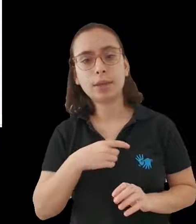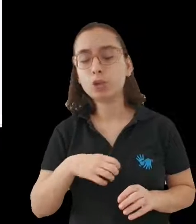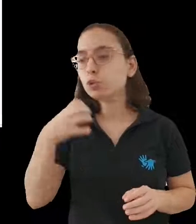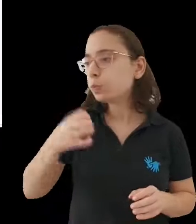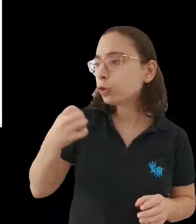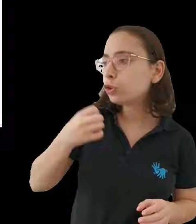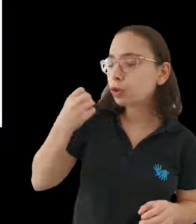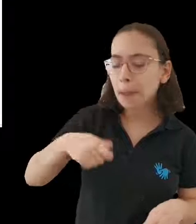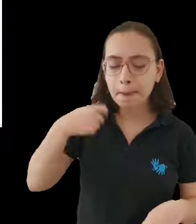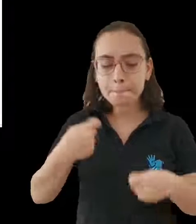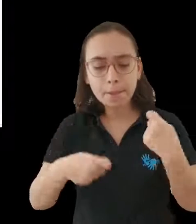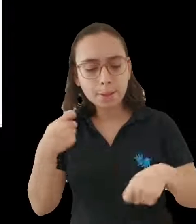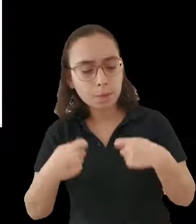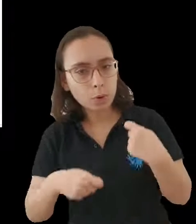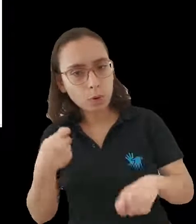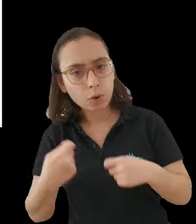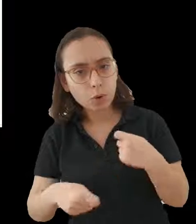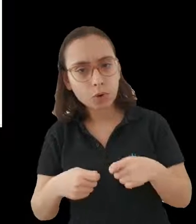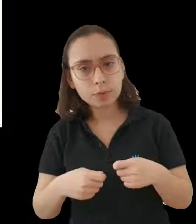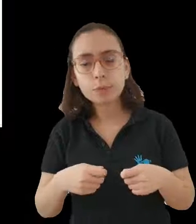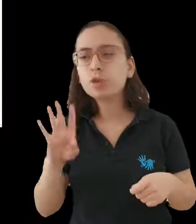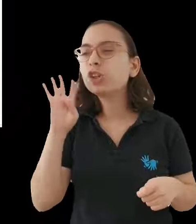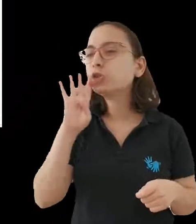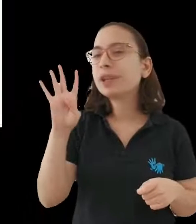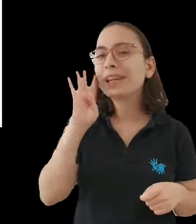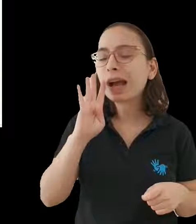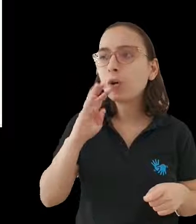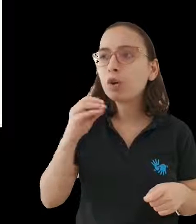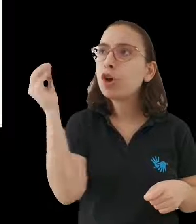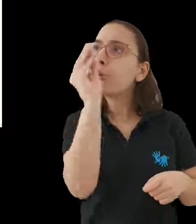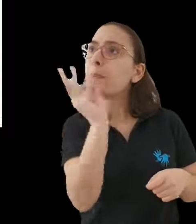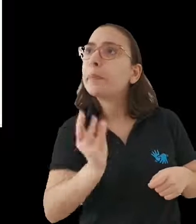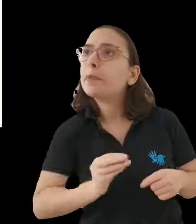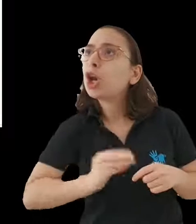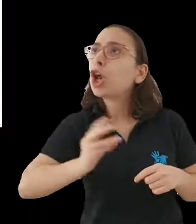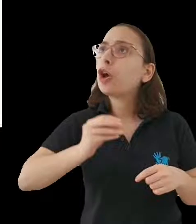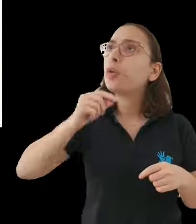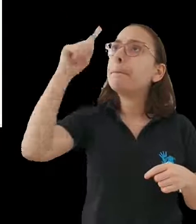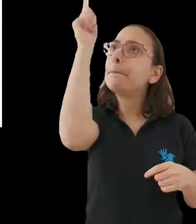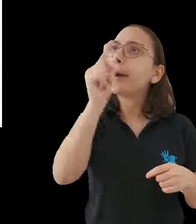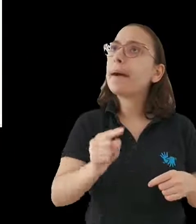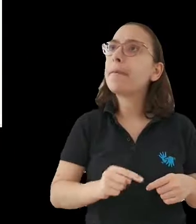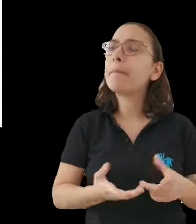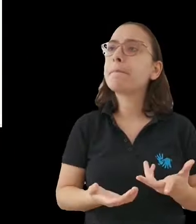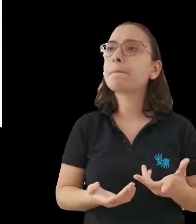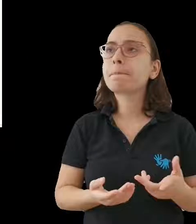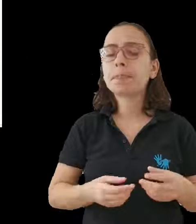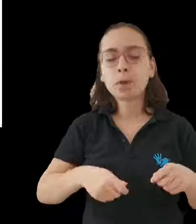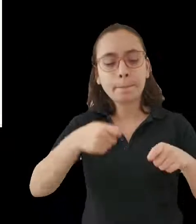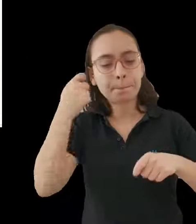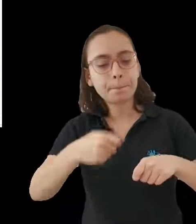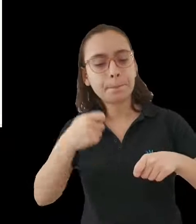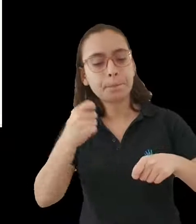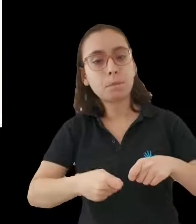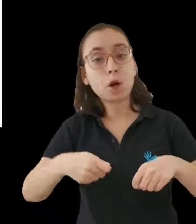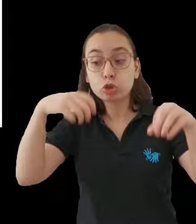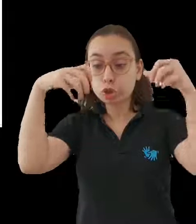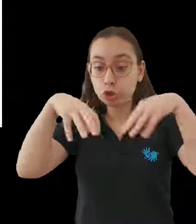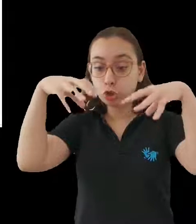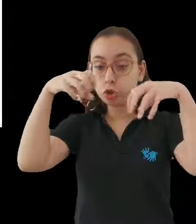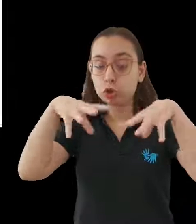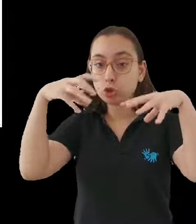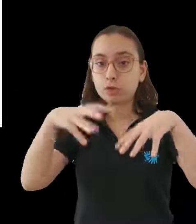tem um cachixi, um tambor de mola, que é muito legal, que faz um barulho de trovão, e o pau de